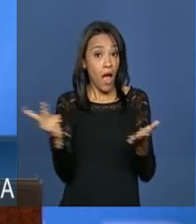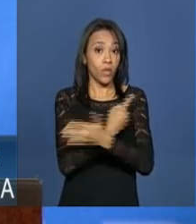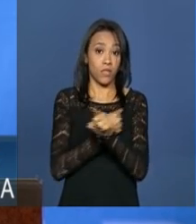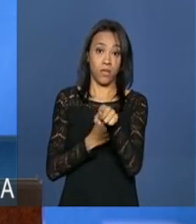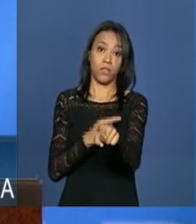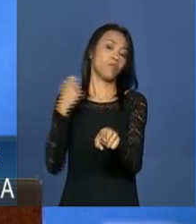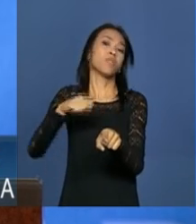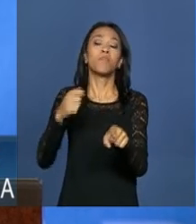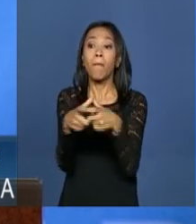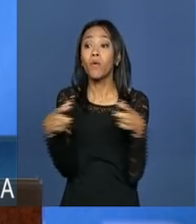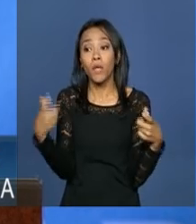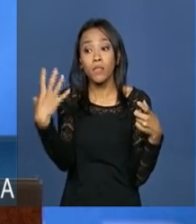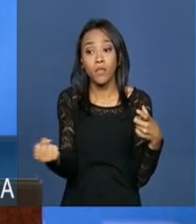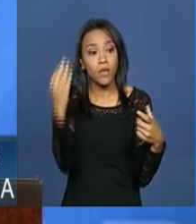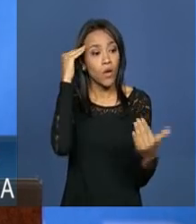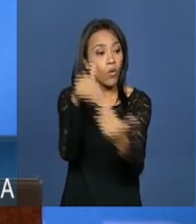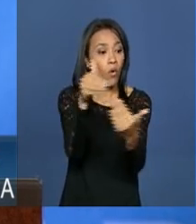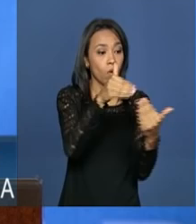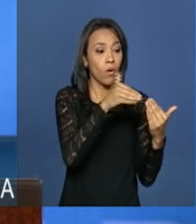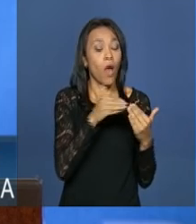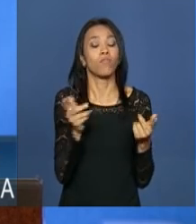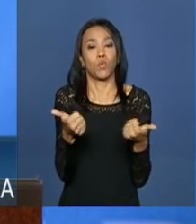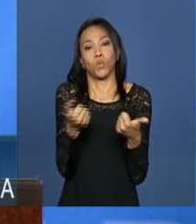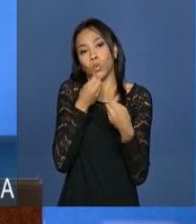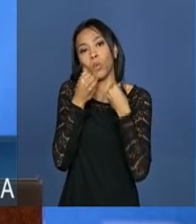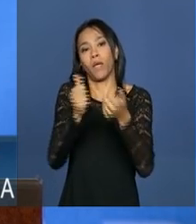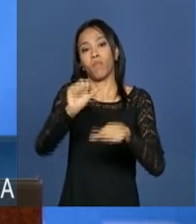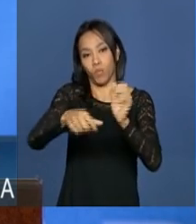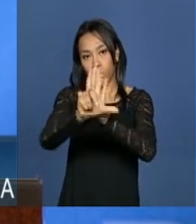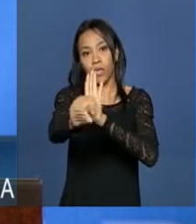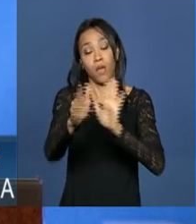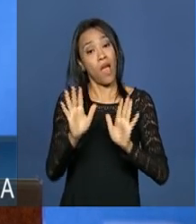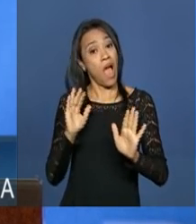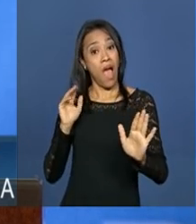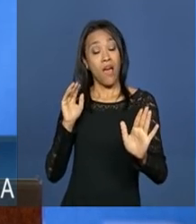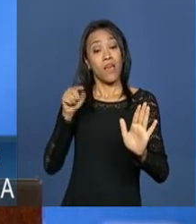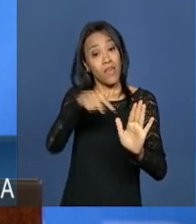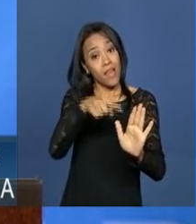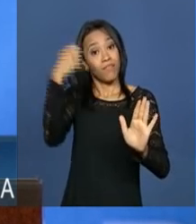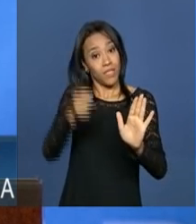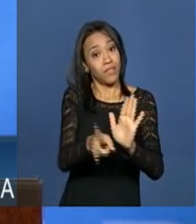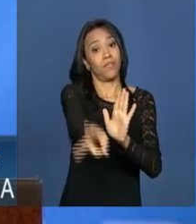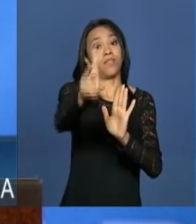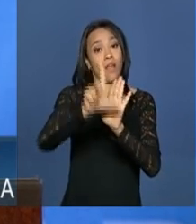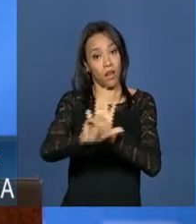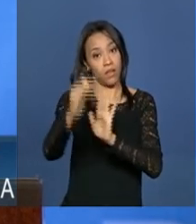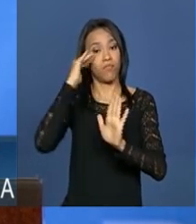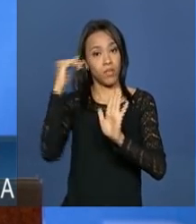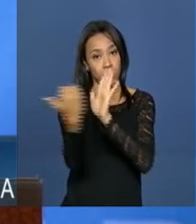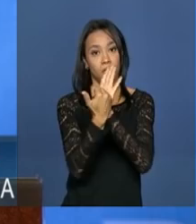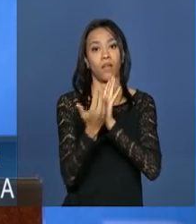de conquistar a maioria para poder mudá-las. Até lá, elas têm de ser respeitadas.